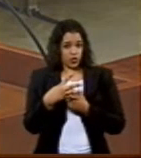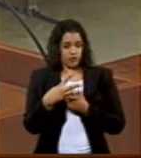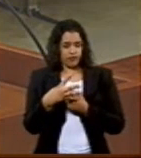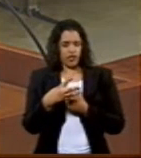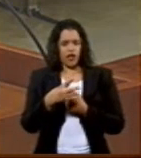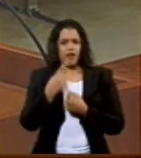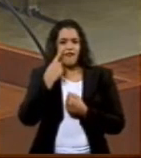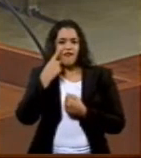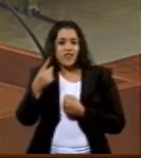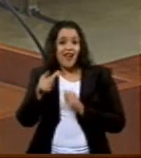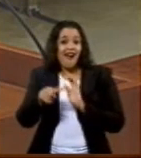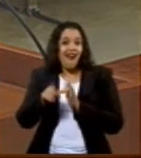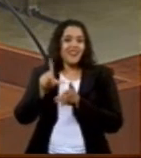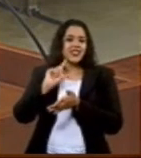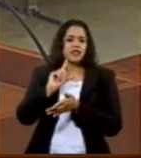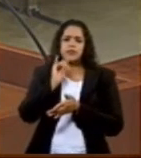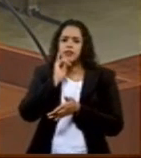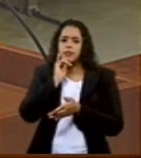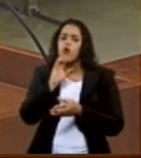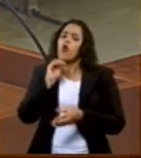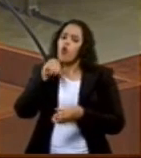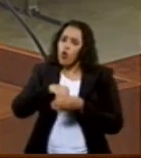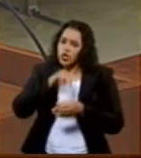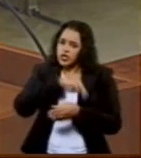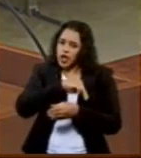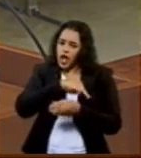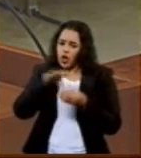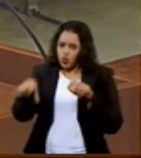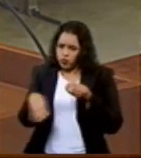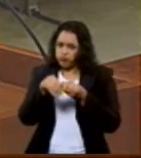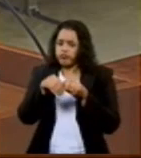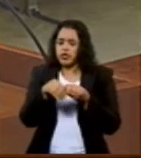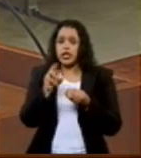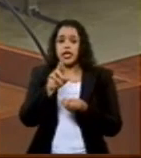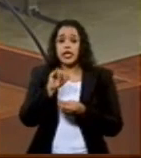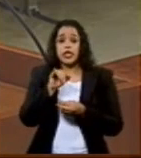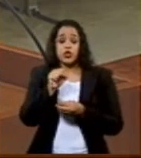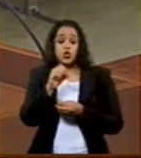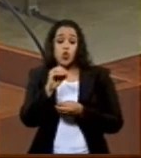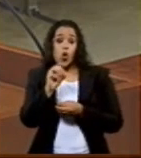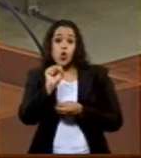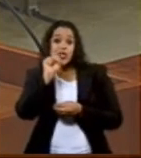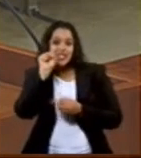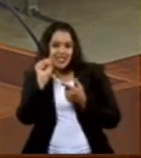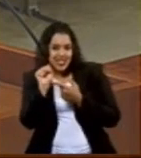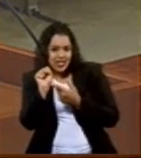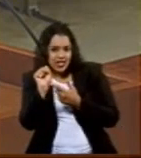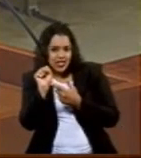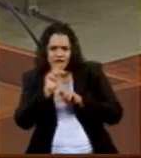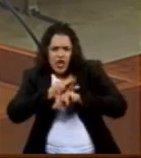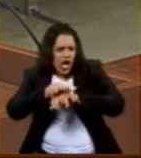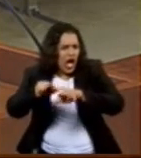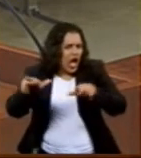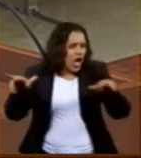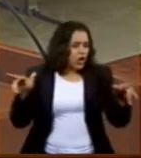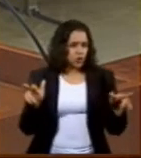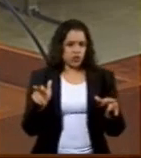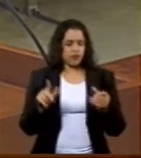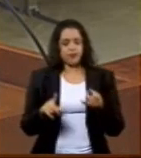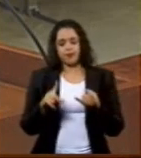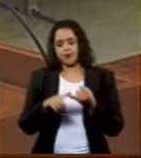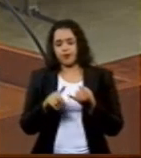previa adicional de riscos. E aí assim chamava, e esses riscos ela apontava como riscos